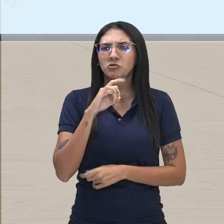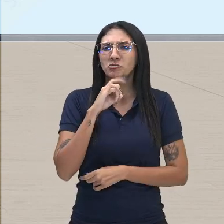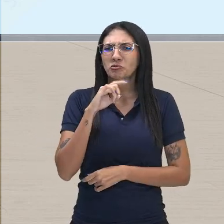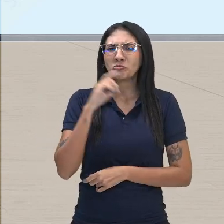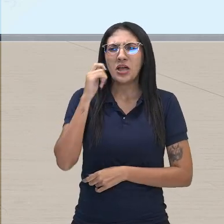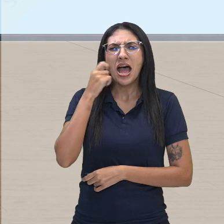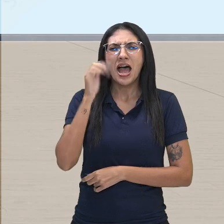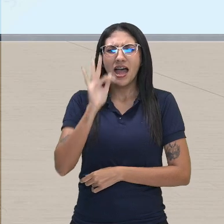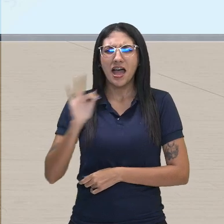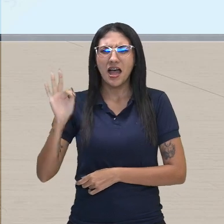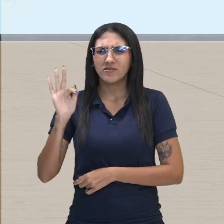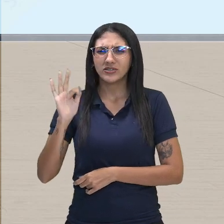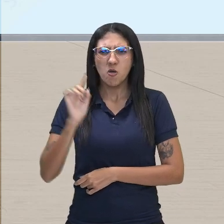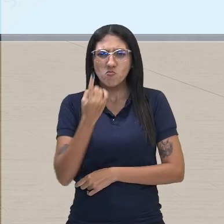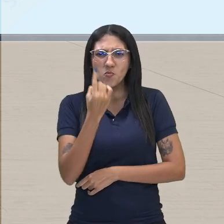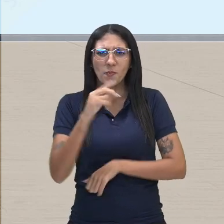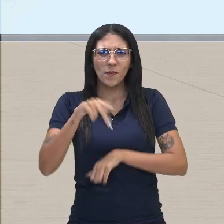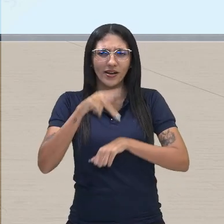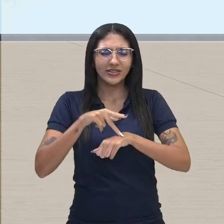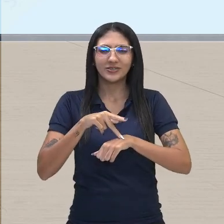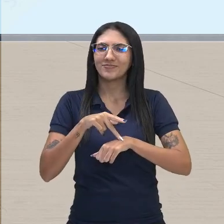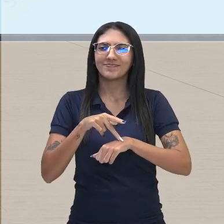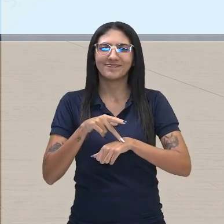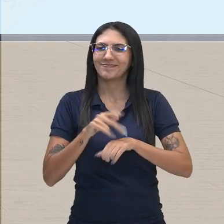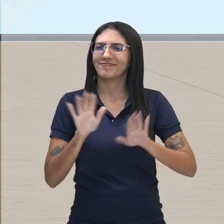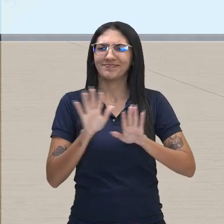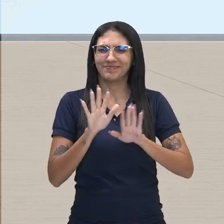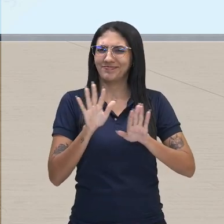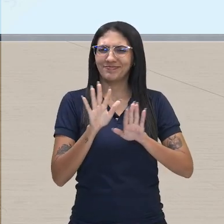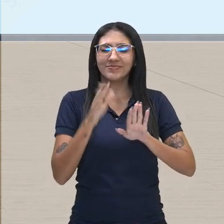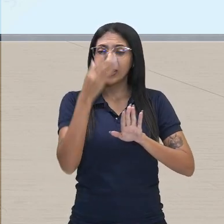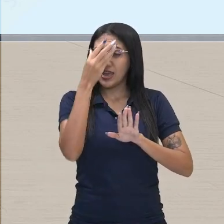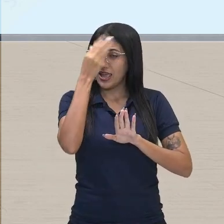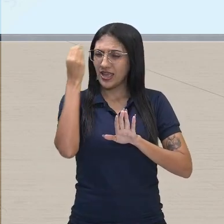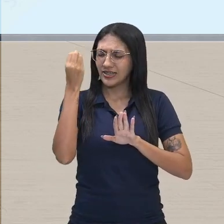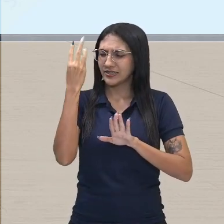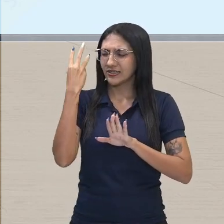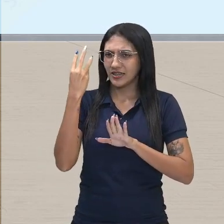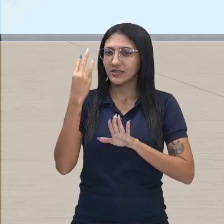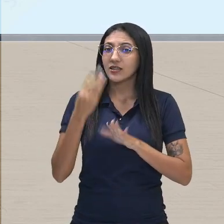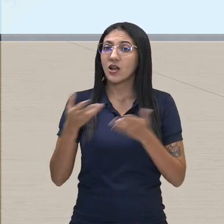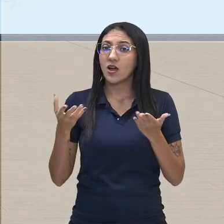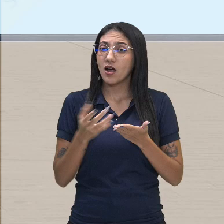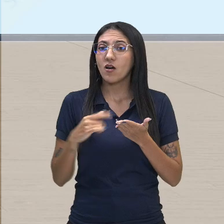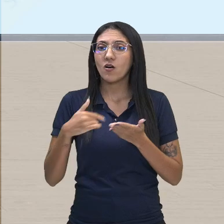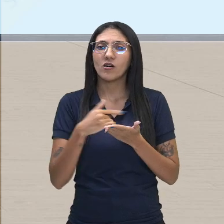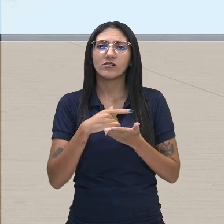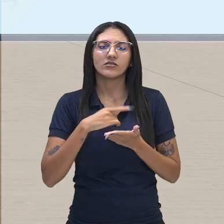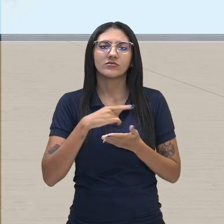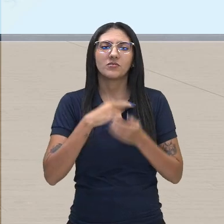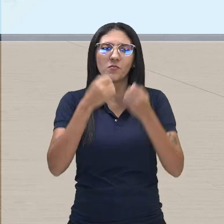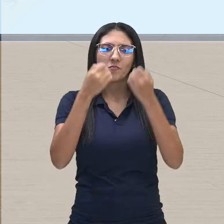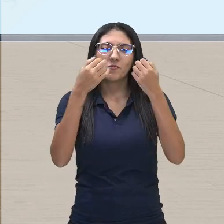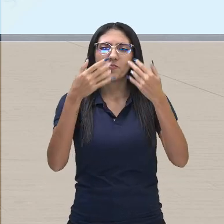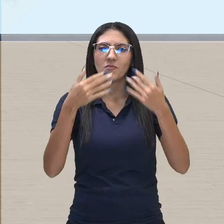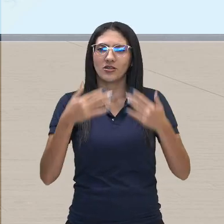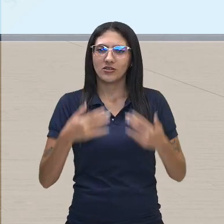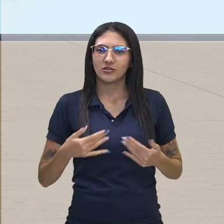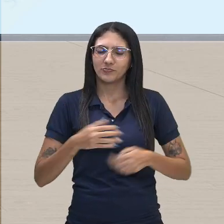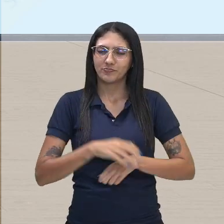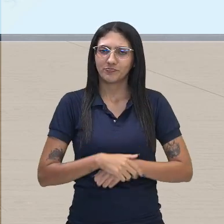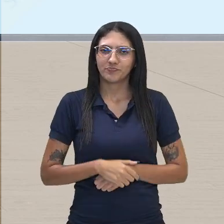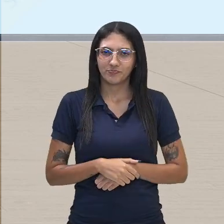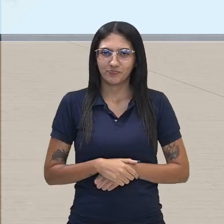era um país, então tira esse engano da cabeça. Vamos então sanar essa sua dúvida. África é